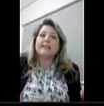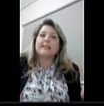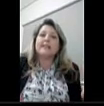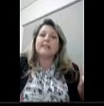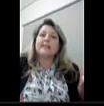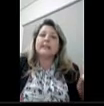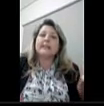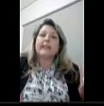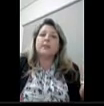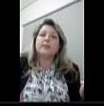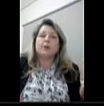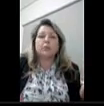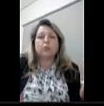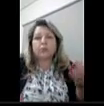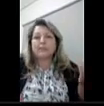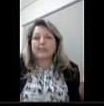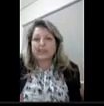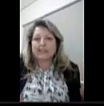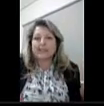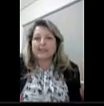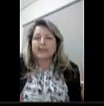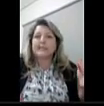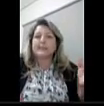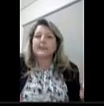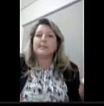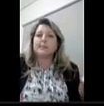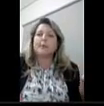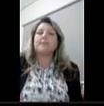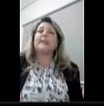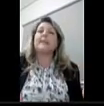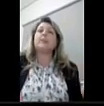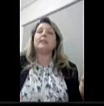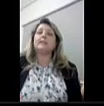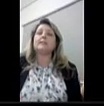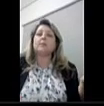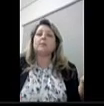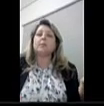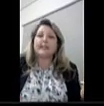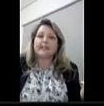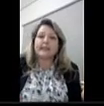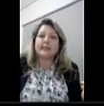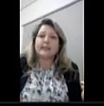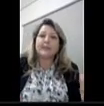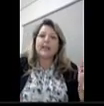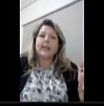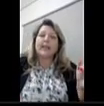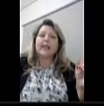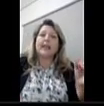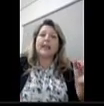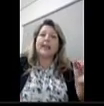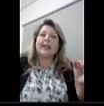dessa criança ter uma rotina, todos eles, né? Mas, principalmente, a criança com dislexia,